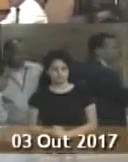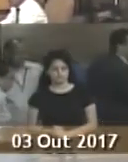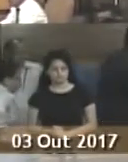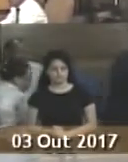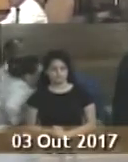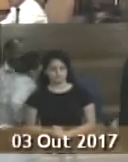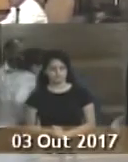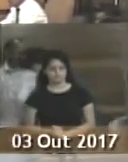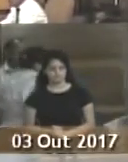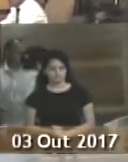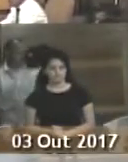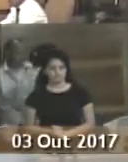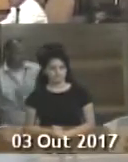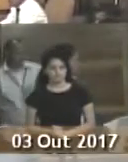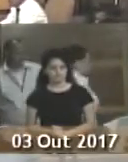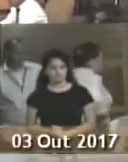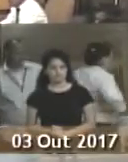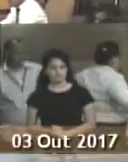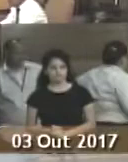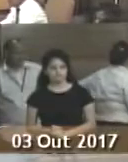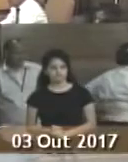Sem mais matéria, senhor presidente.